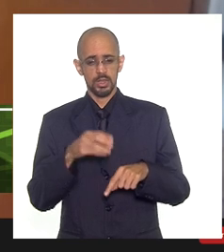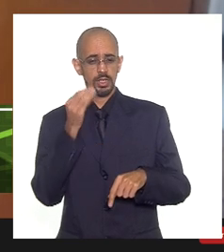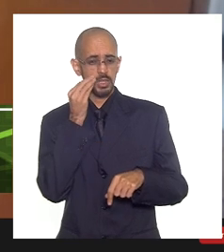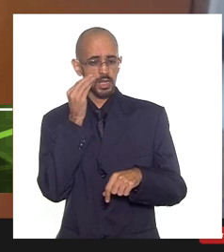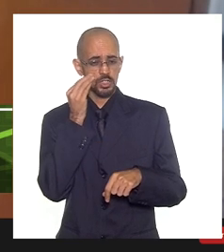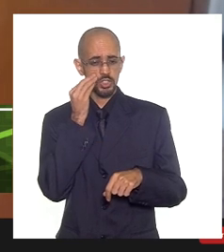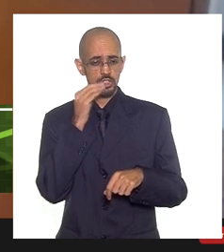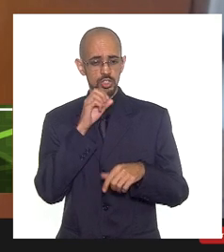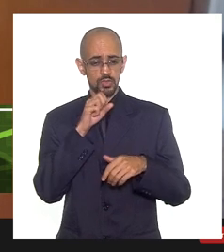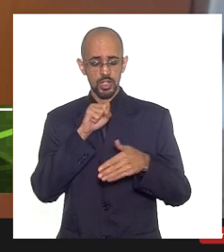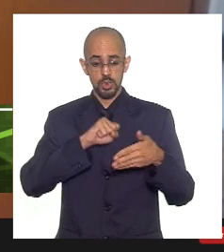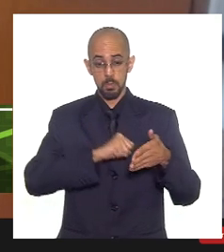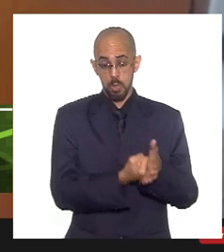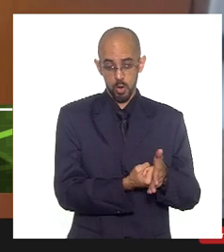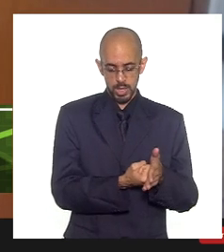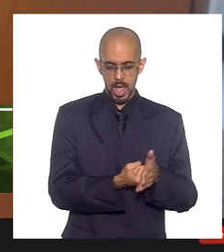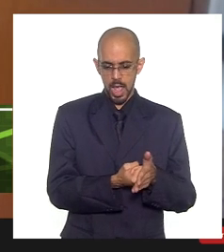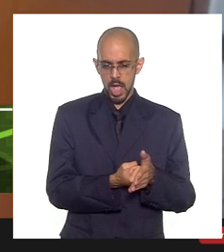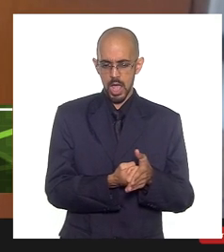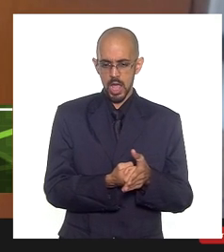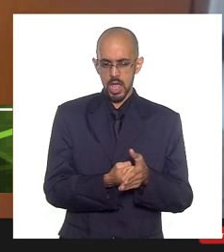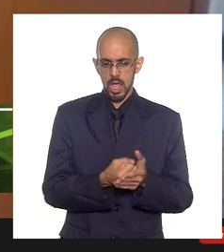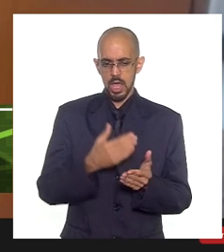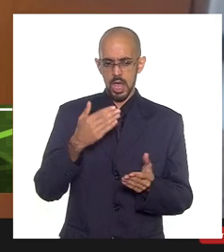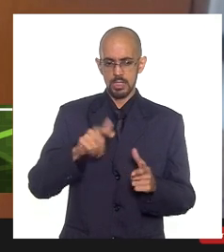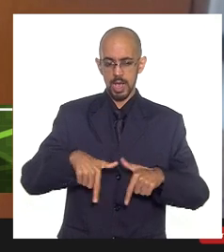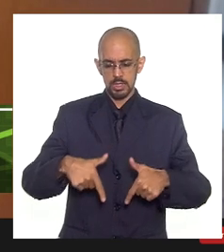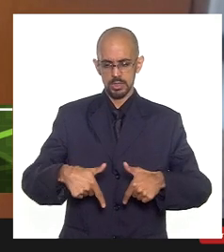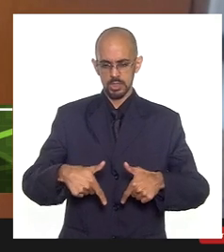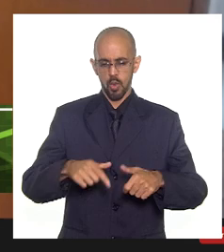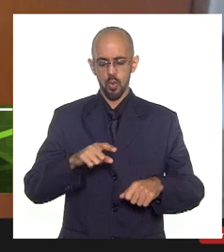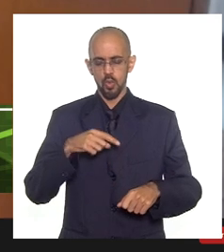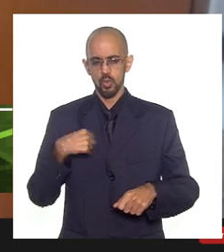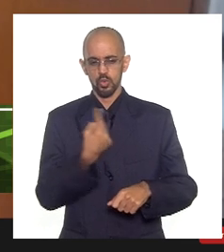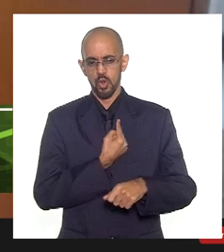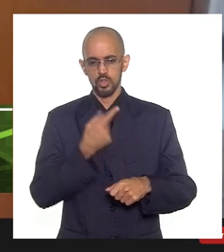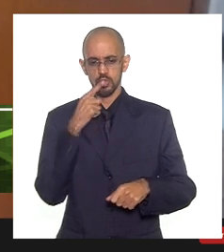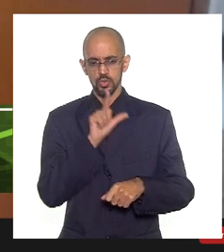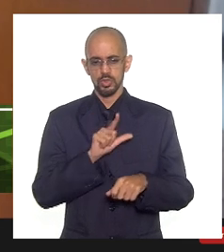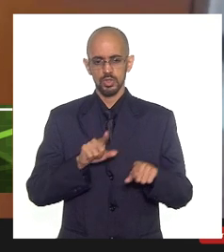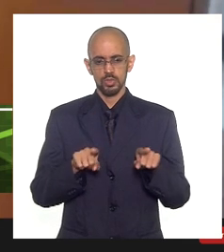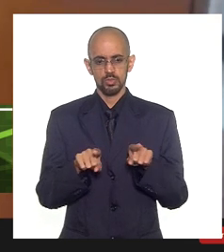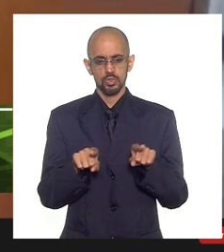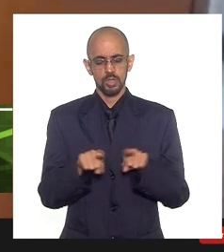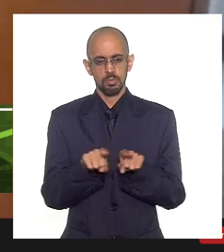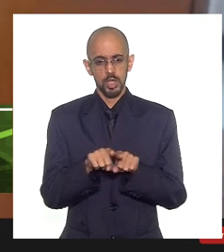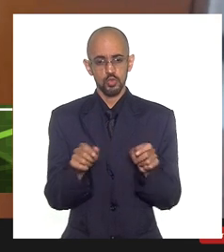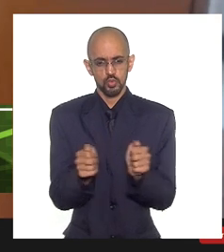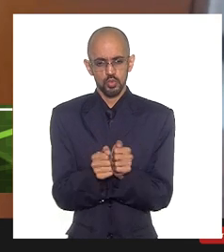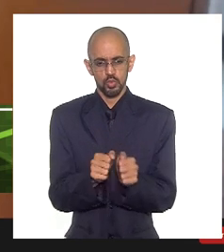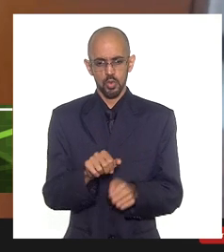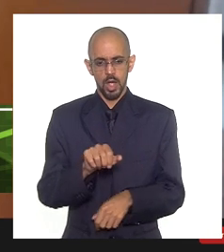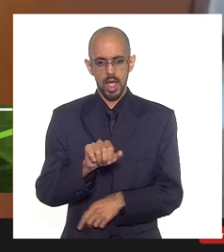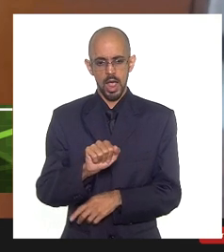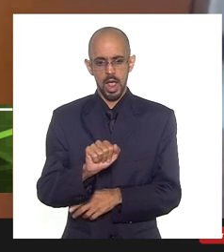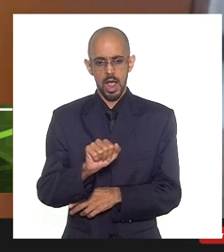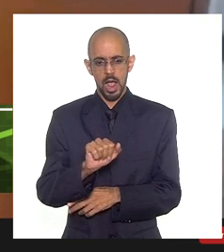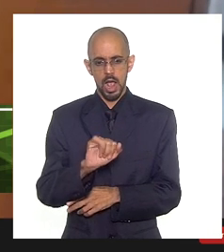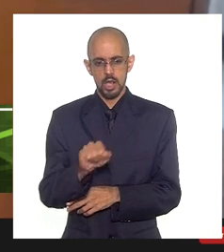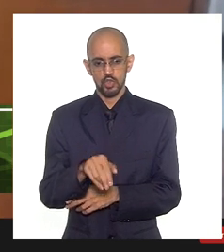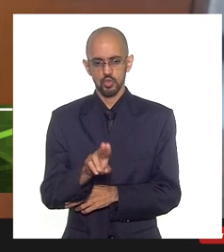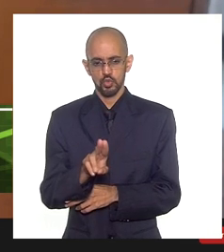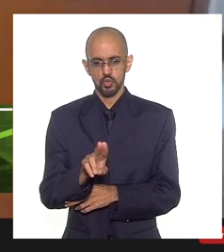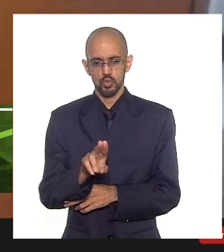ação nós conseguimos fazer juntamente com as do UERJ que isso fosse pago aos